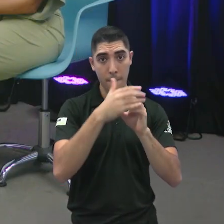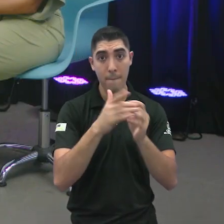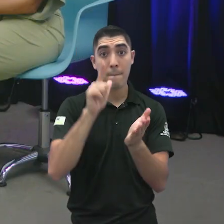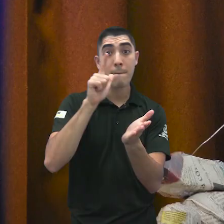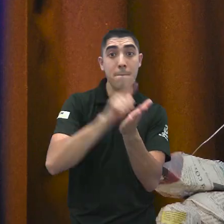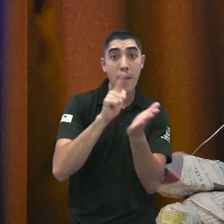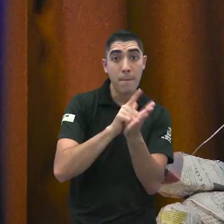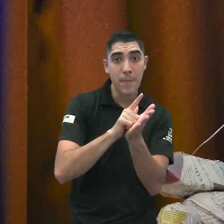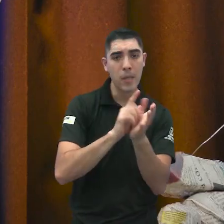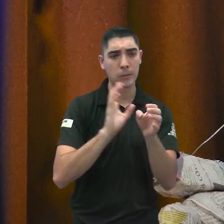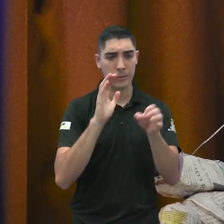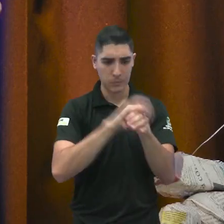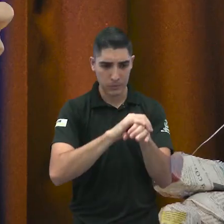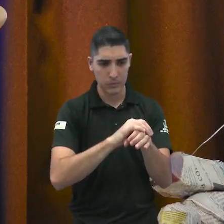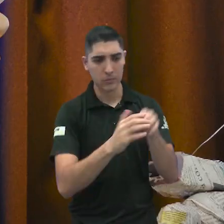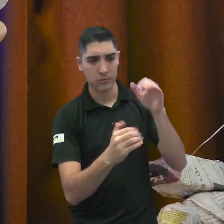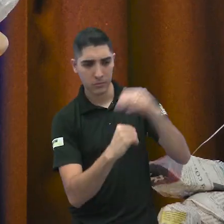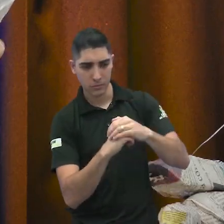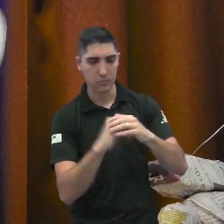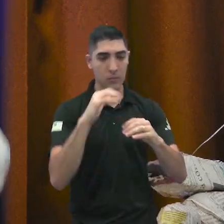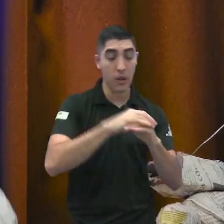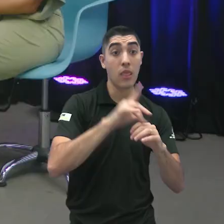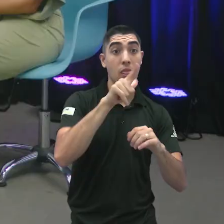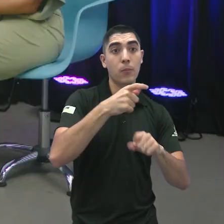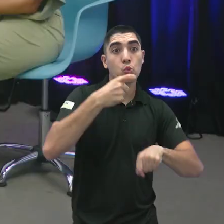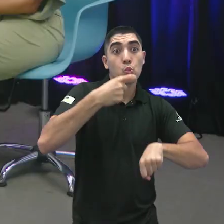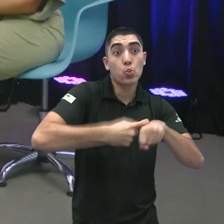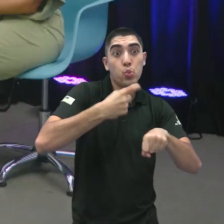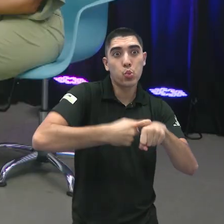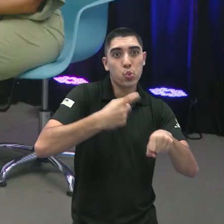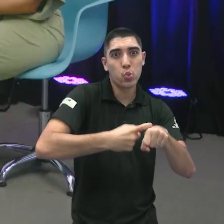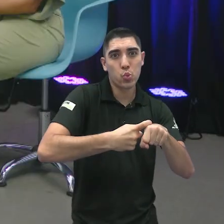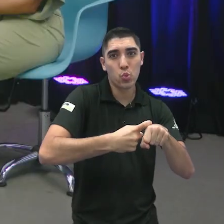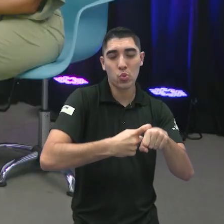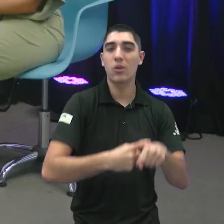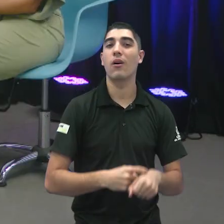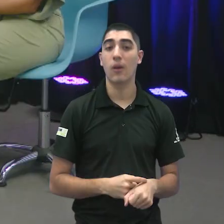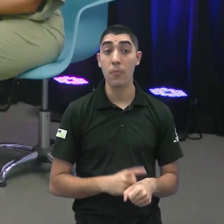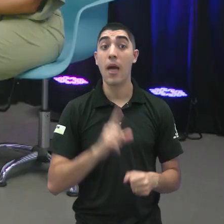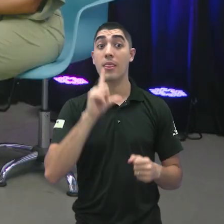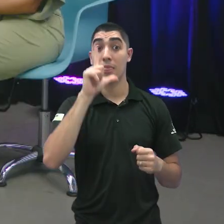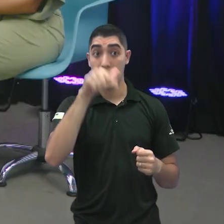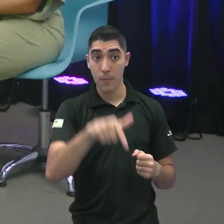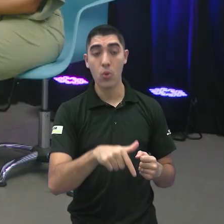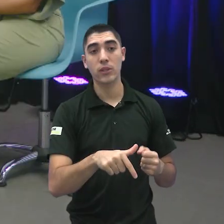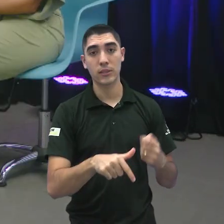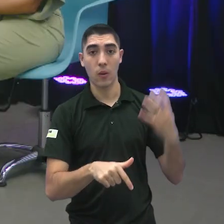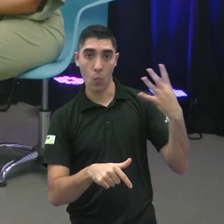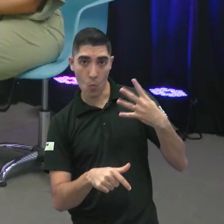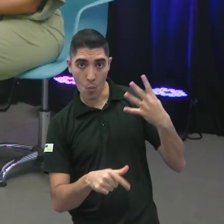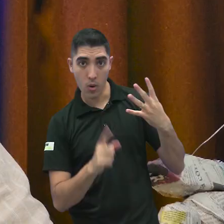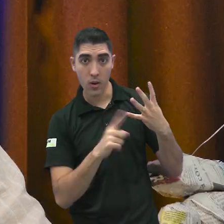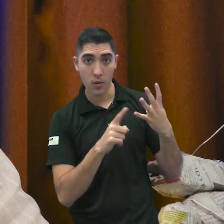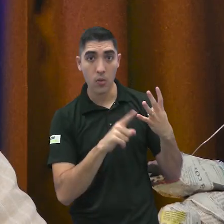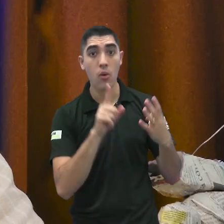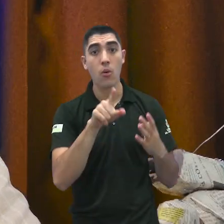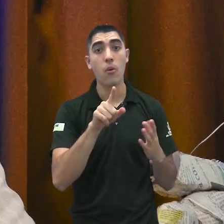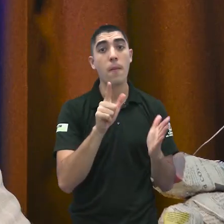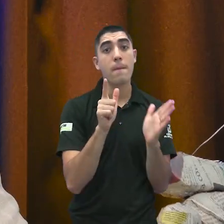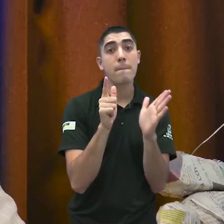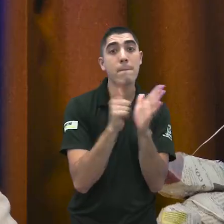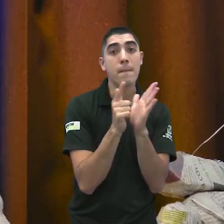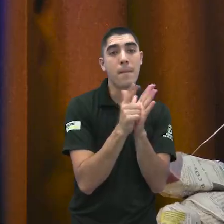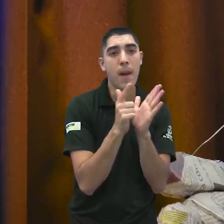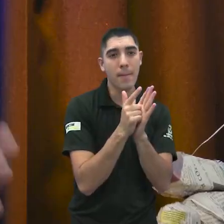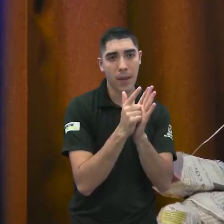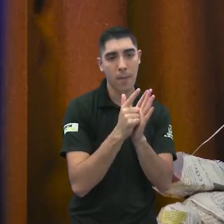camadas de papel, para isso ficar duro. E aí, sim, a terceira etapa é o papel